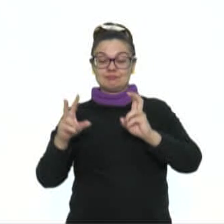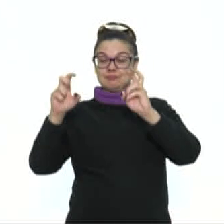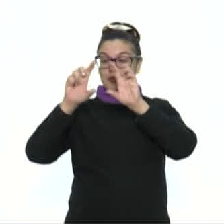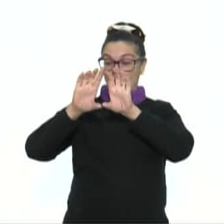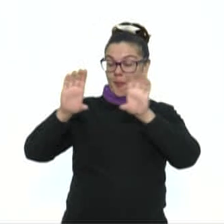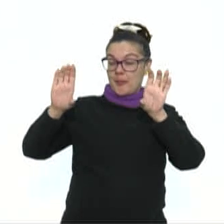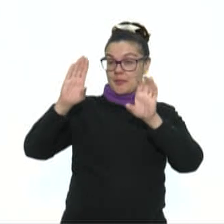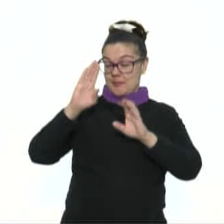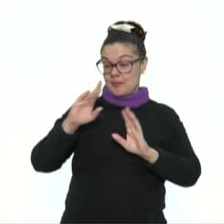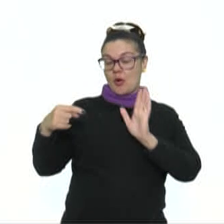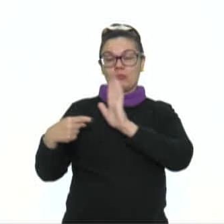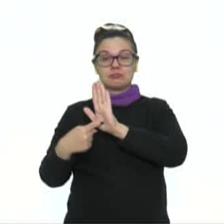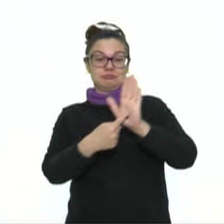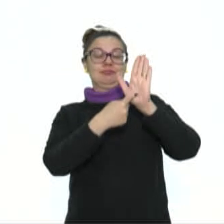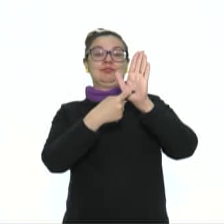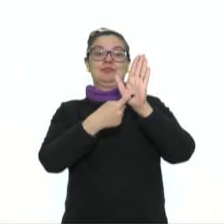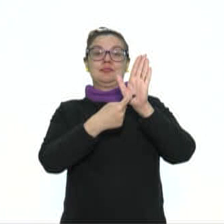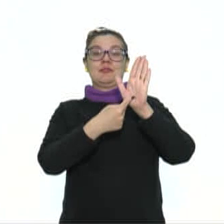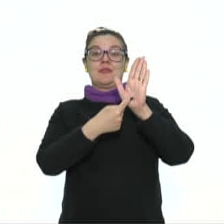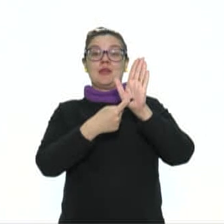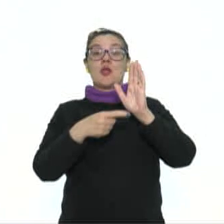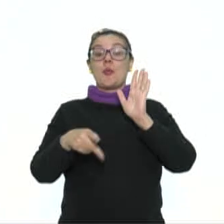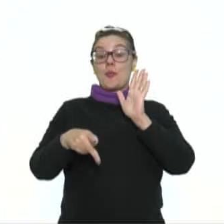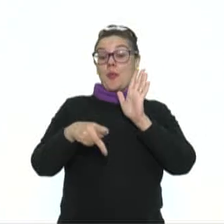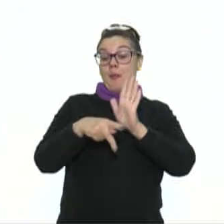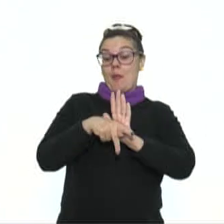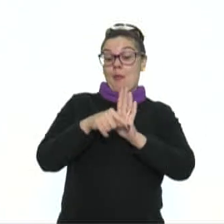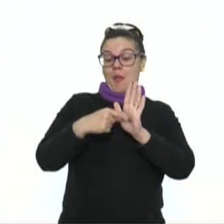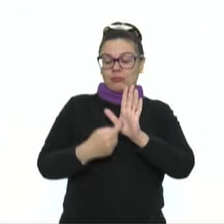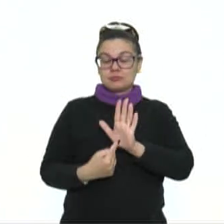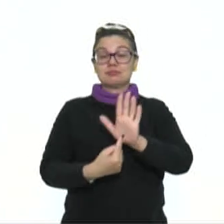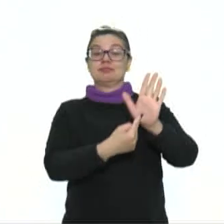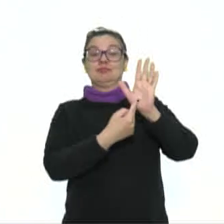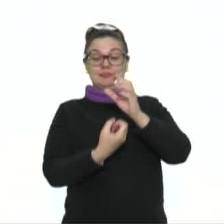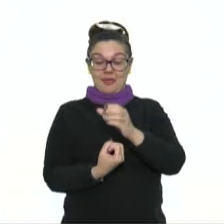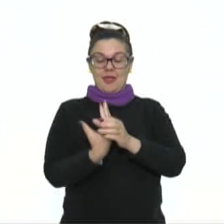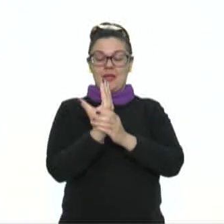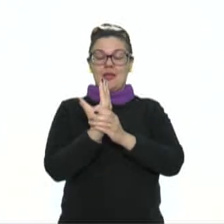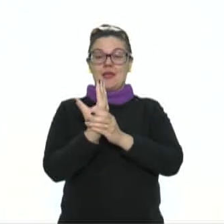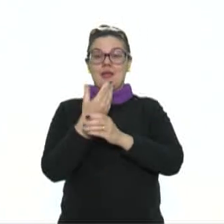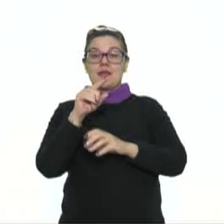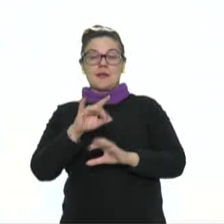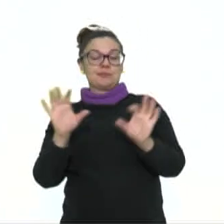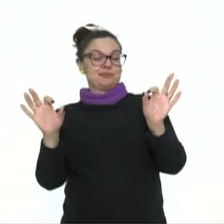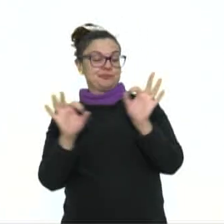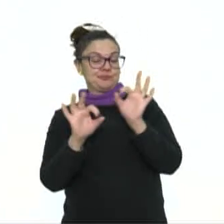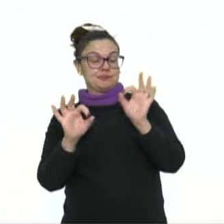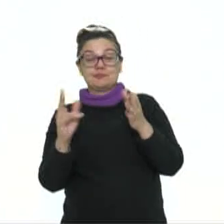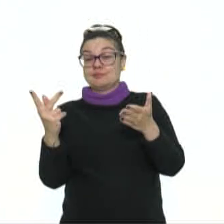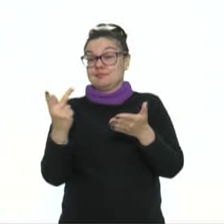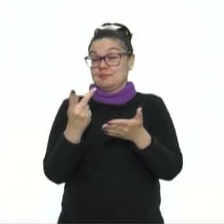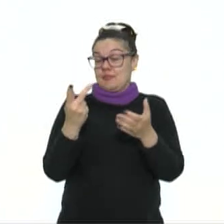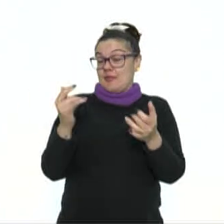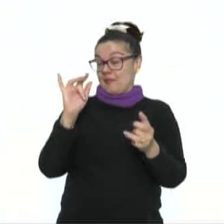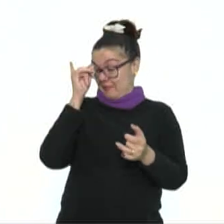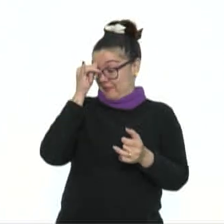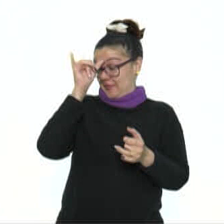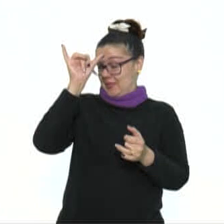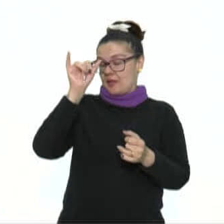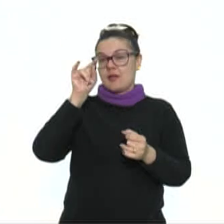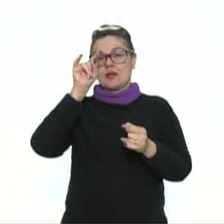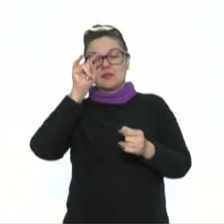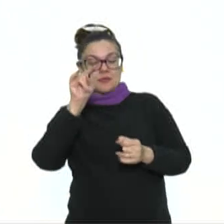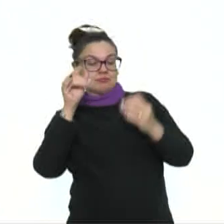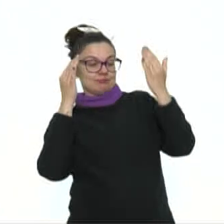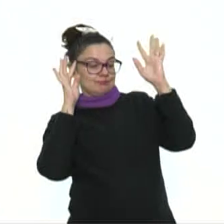reflexão existencialista, dado que a própria existência e sua inevitabilidade indicariam a